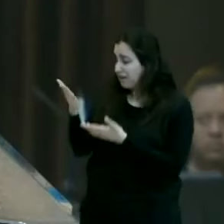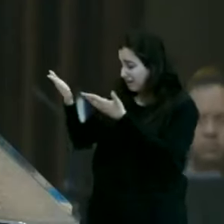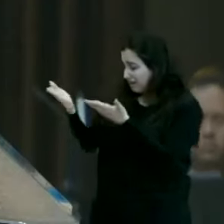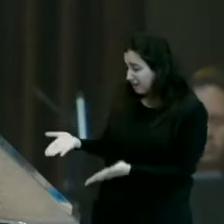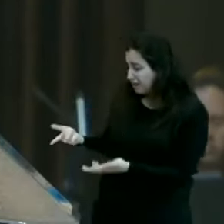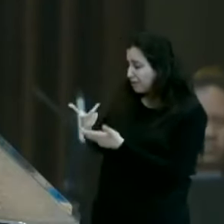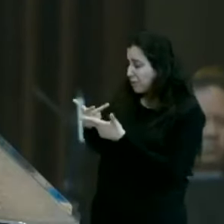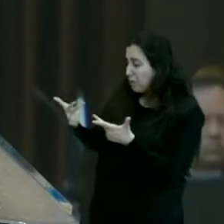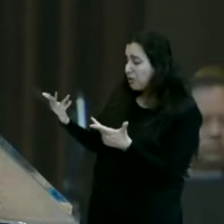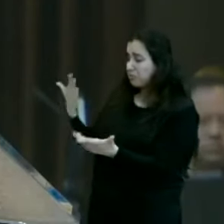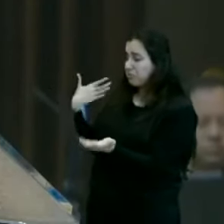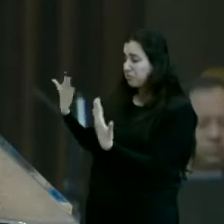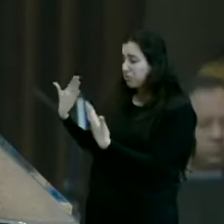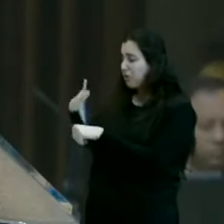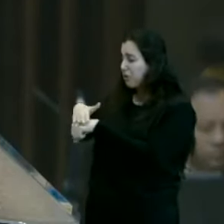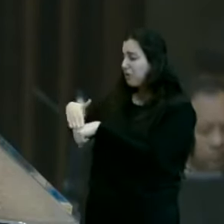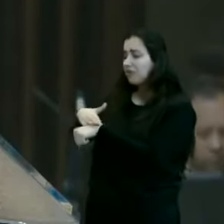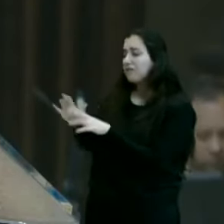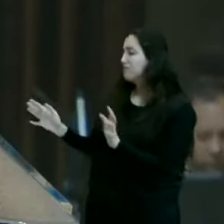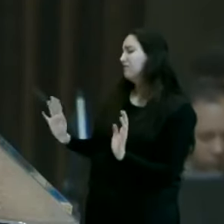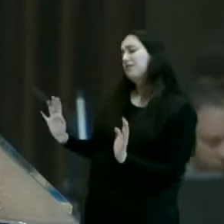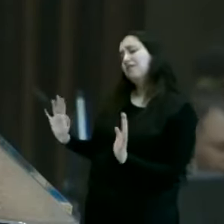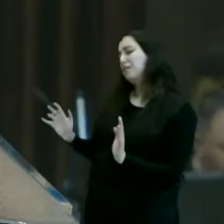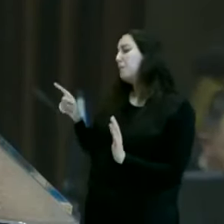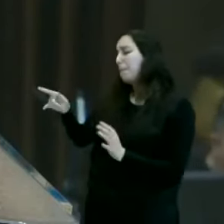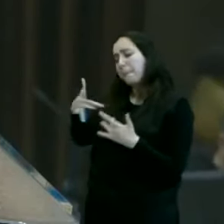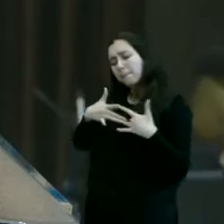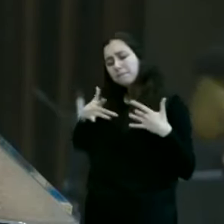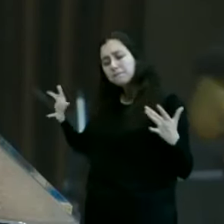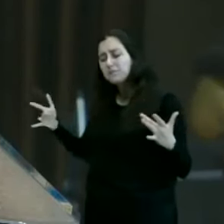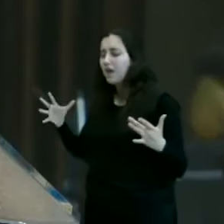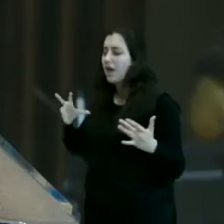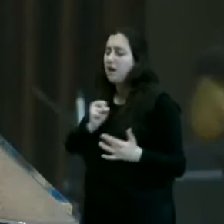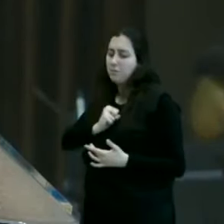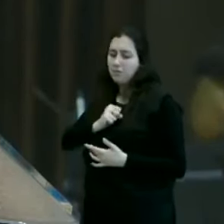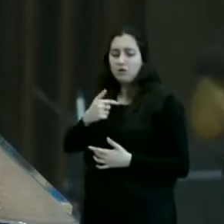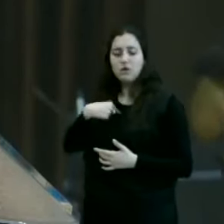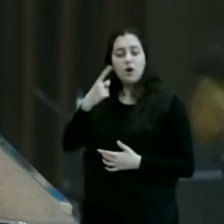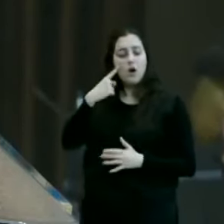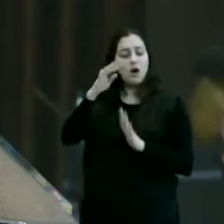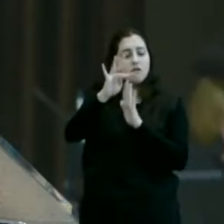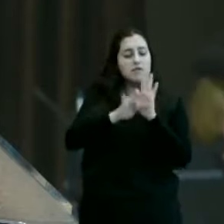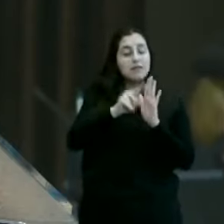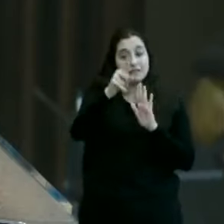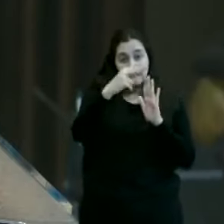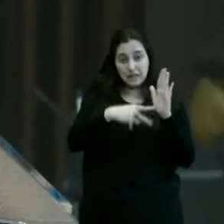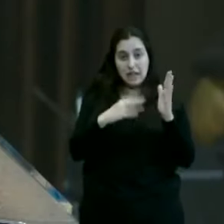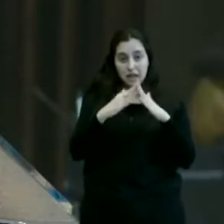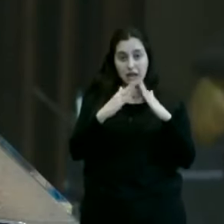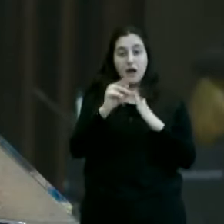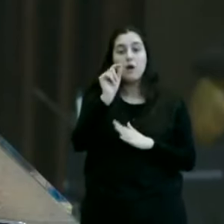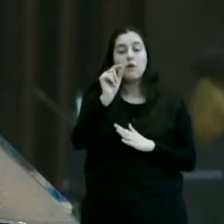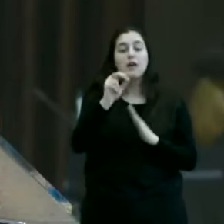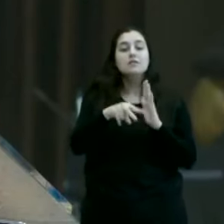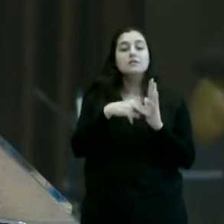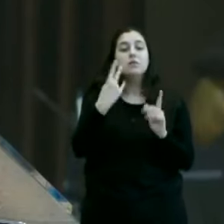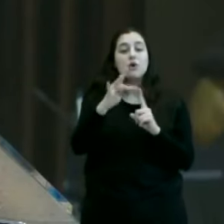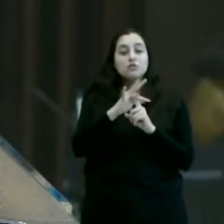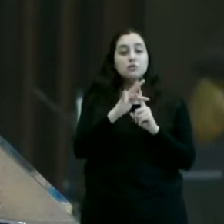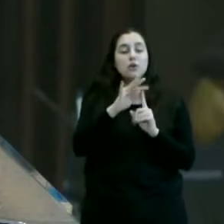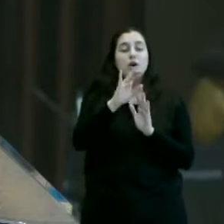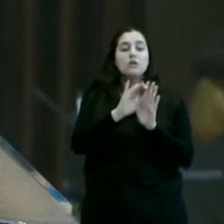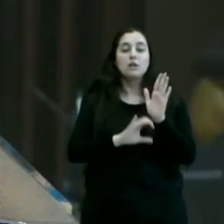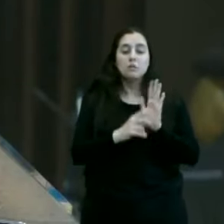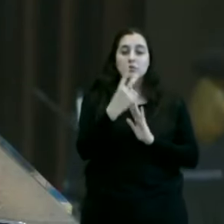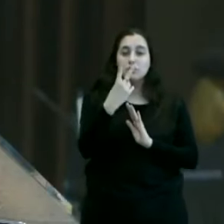dessas conversas, não, trate as pessoas com amor. Eu vou citar o texto para você ler em casa, 2 Timóteo capítulo